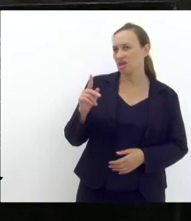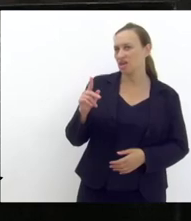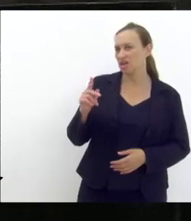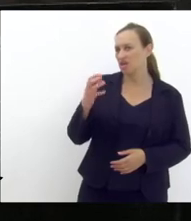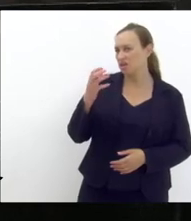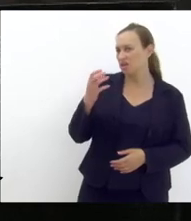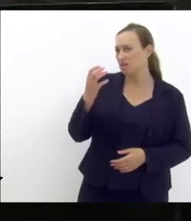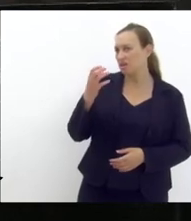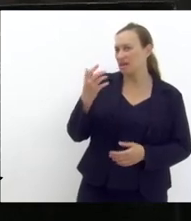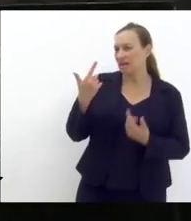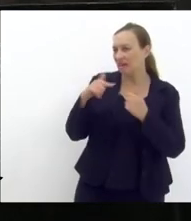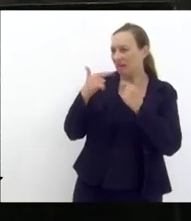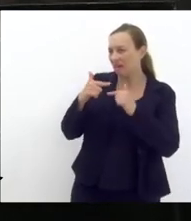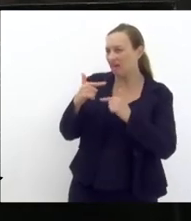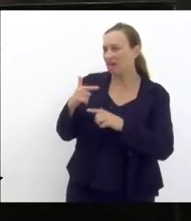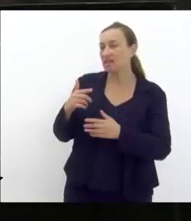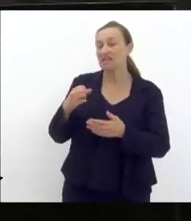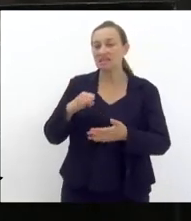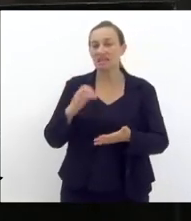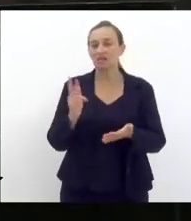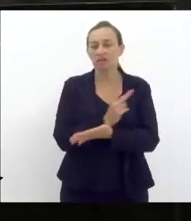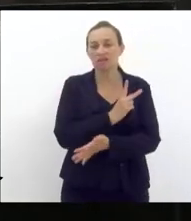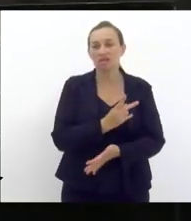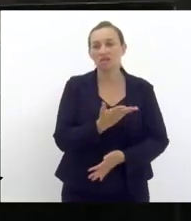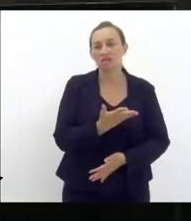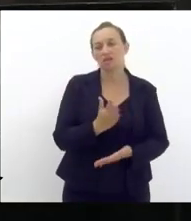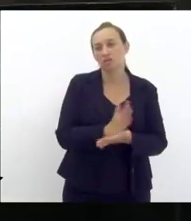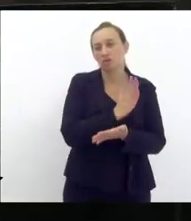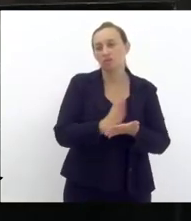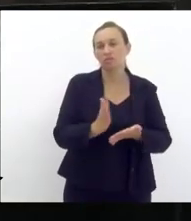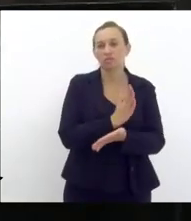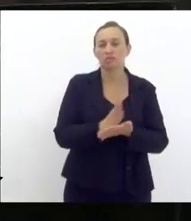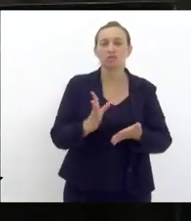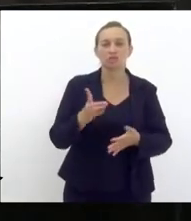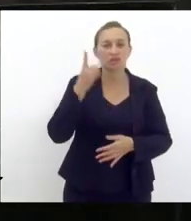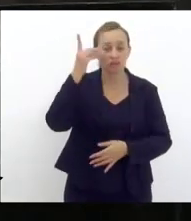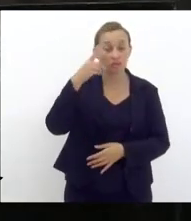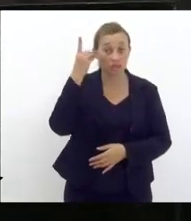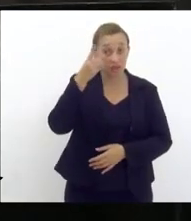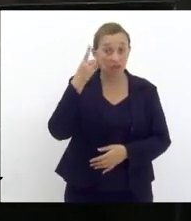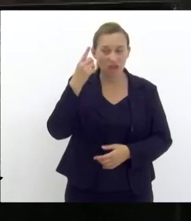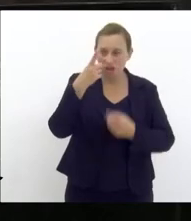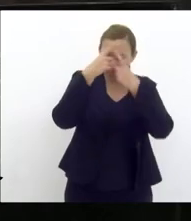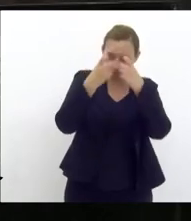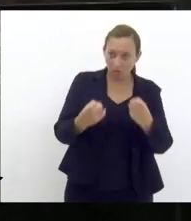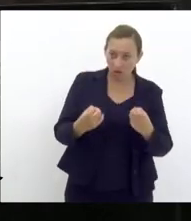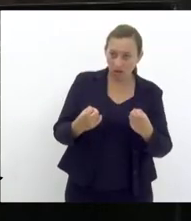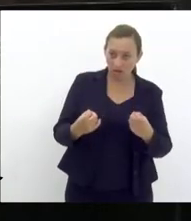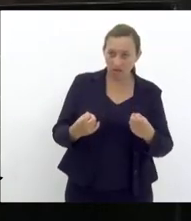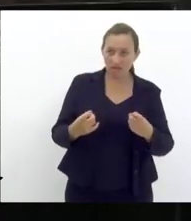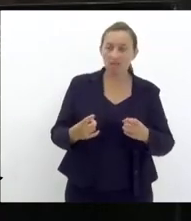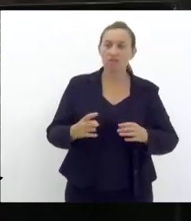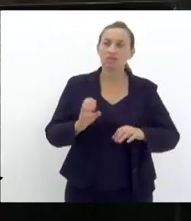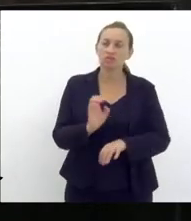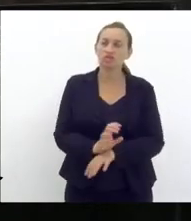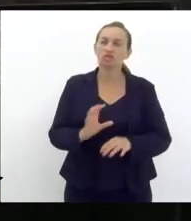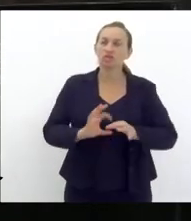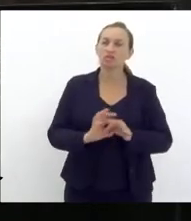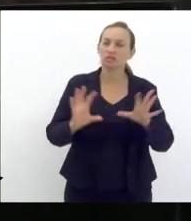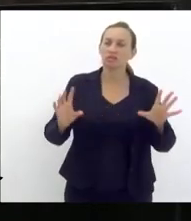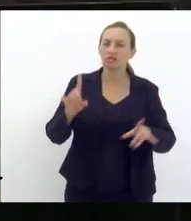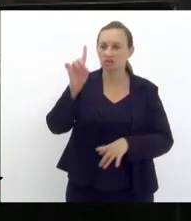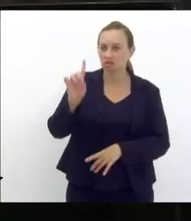que aqui estão porque a violência é um deputado A violência é um parlamentar no estado democrático de direito